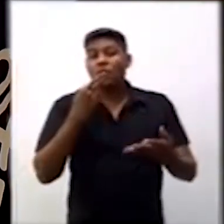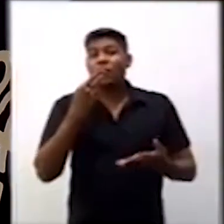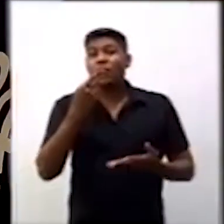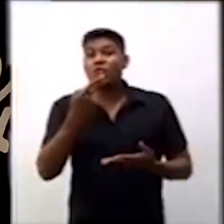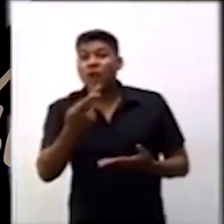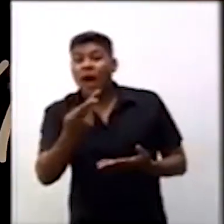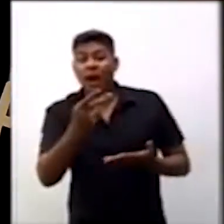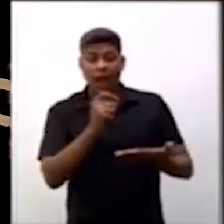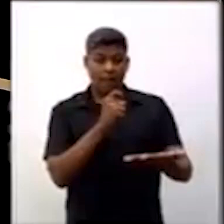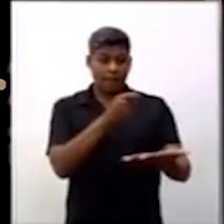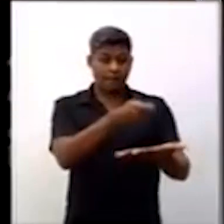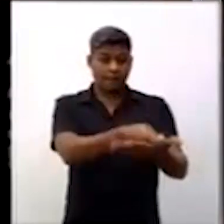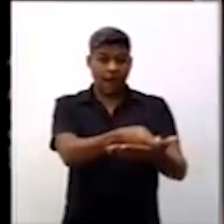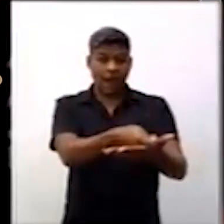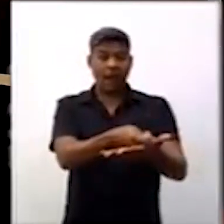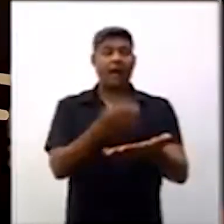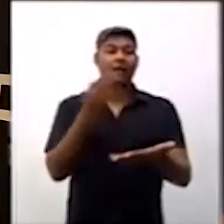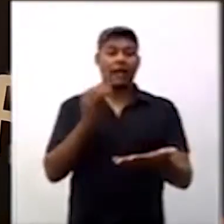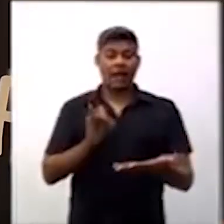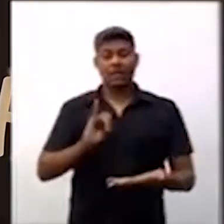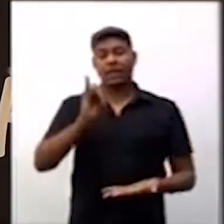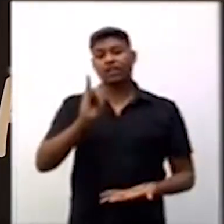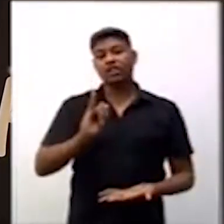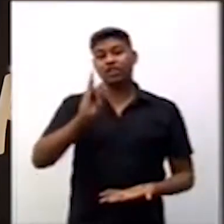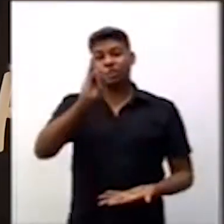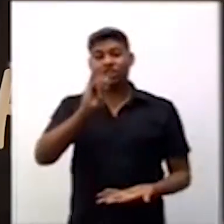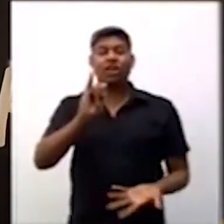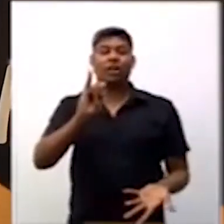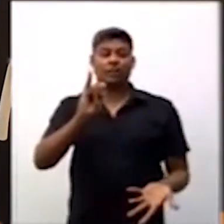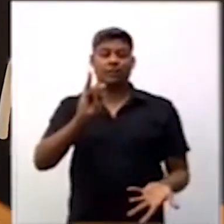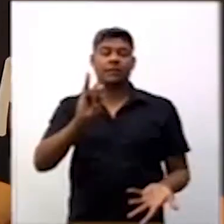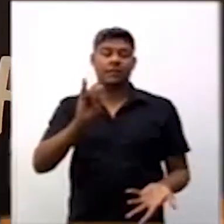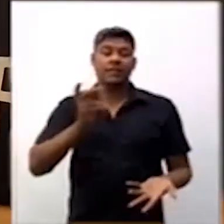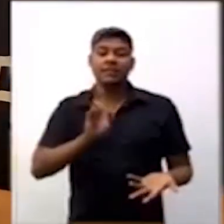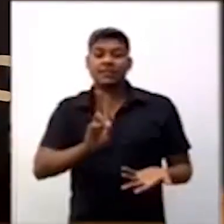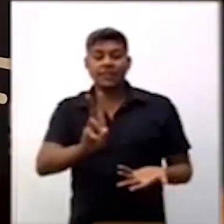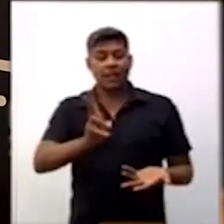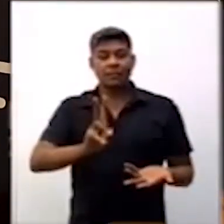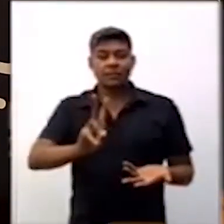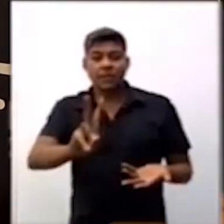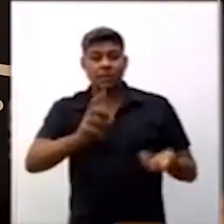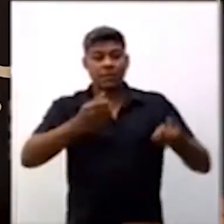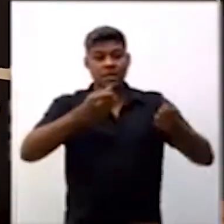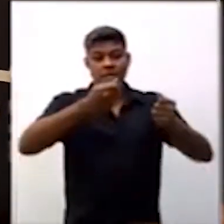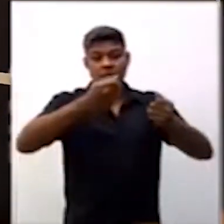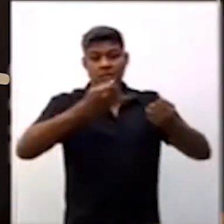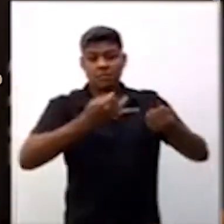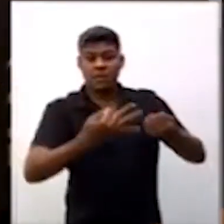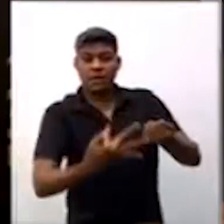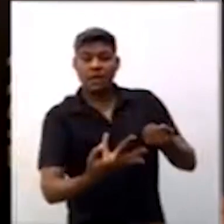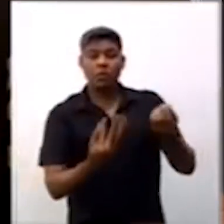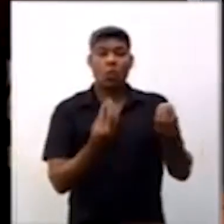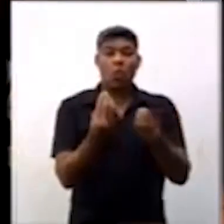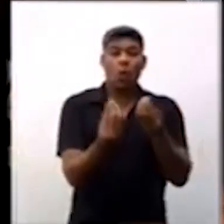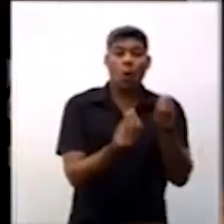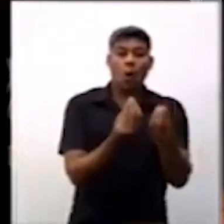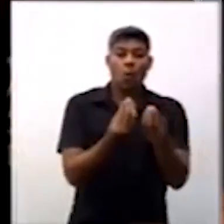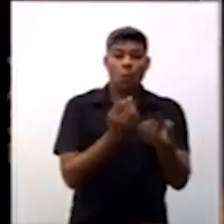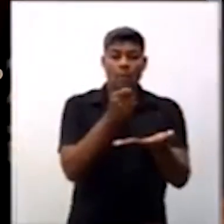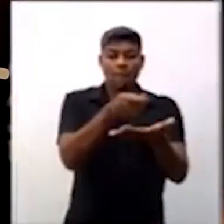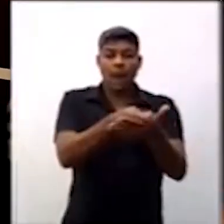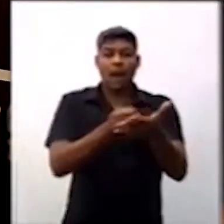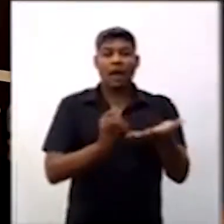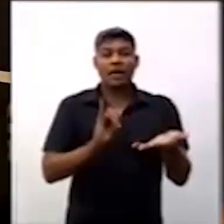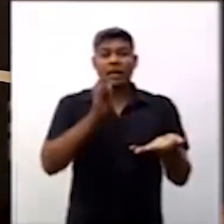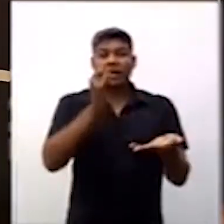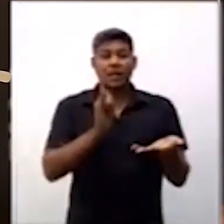do consumo, é o consumo de energia elétrica. E aí sempre vem especificado na conta o consumo de energia elétrica